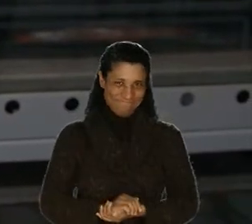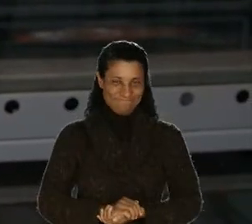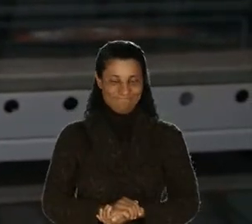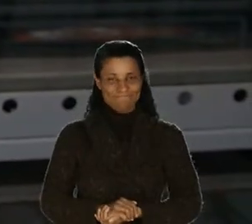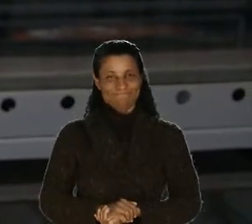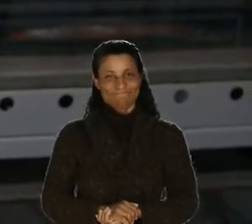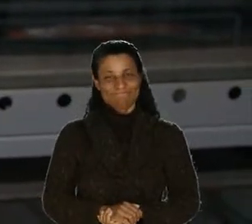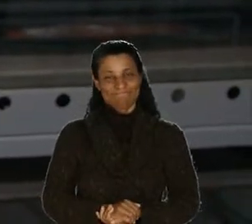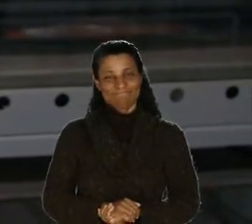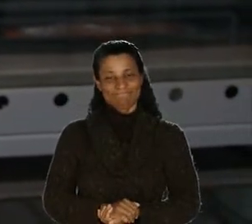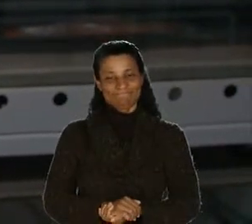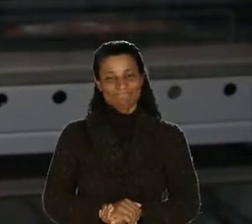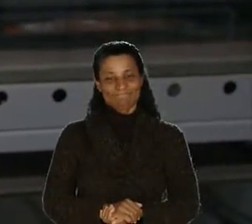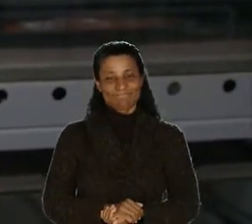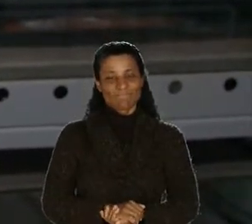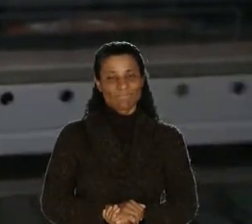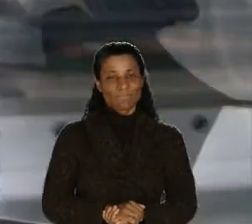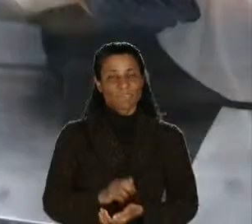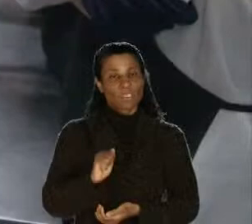ela.